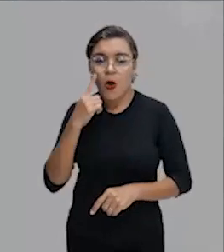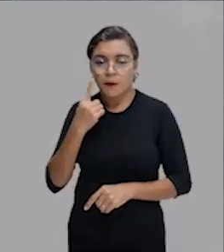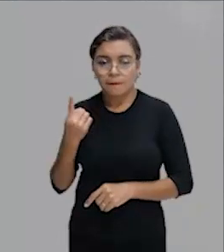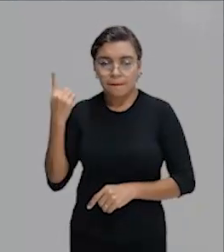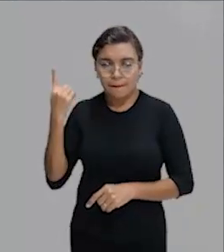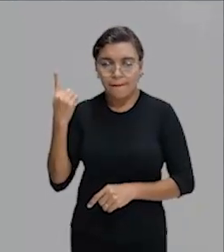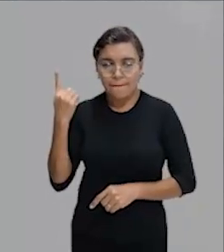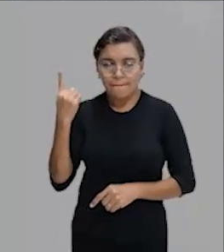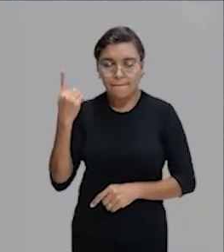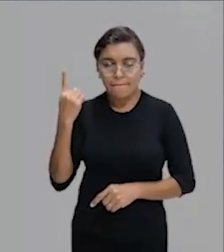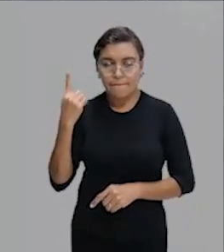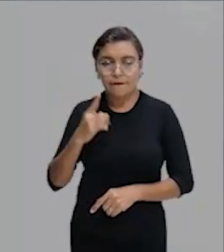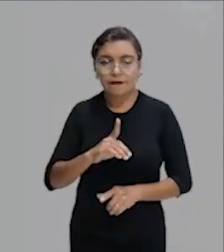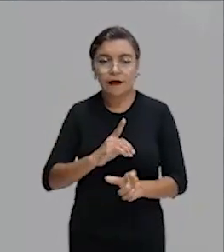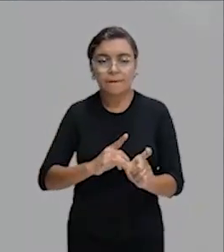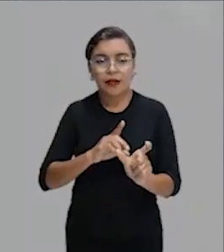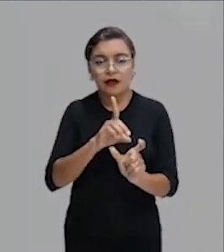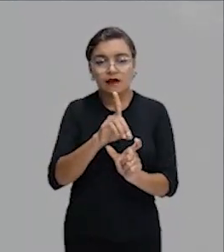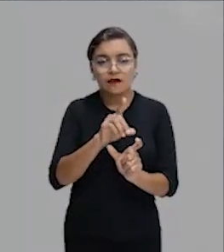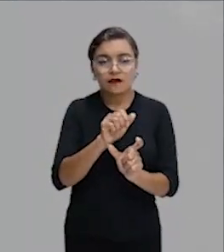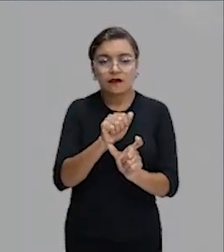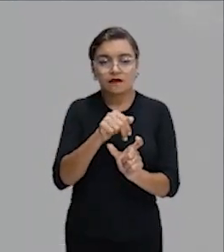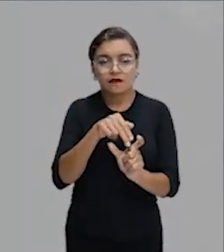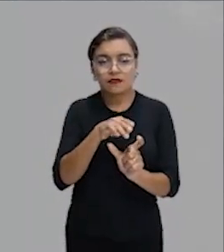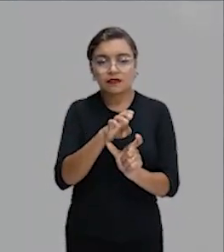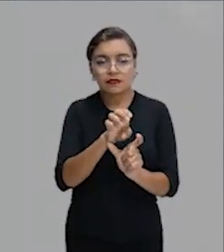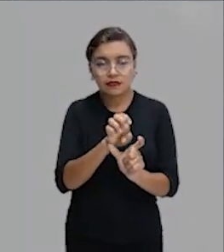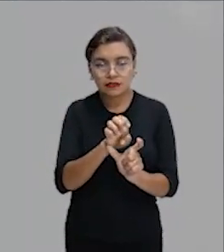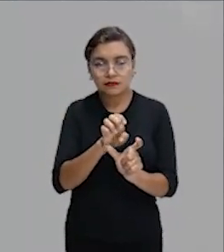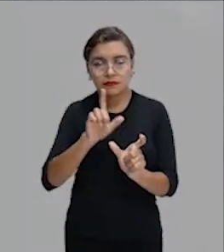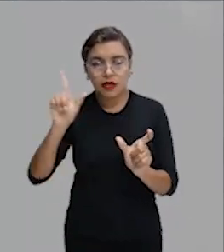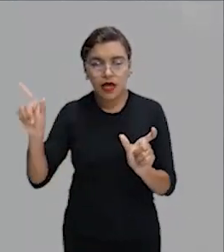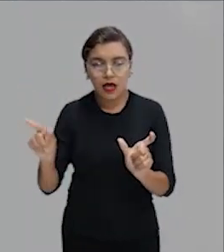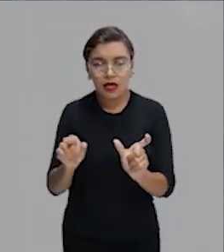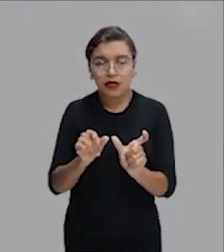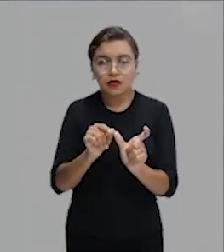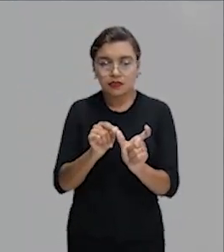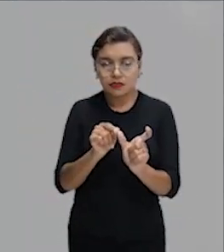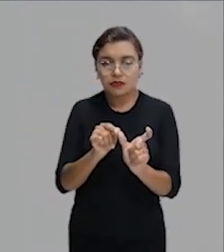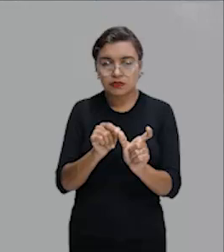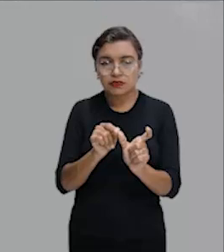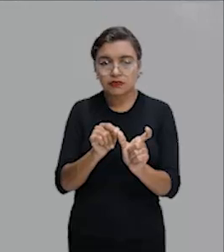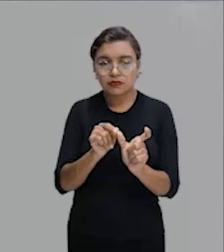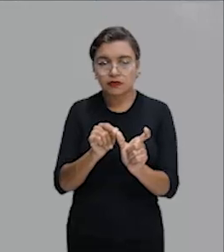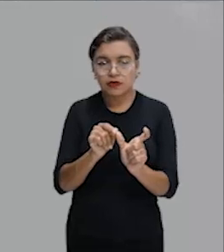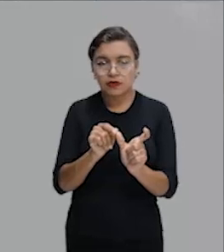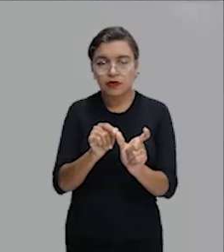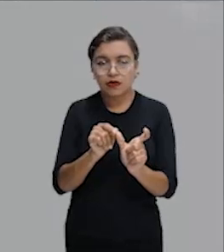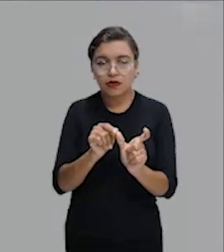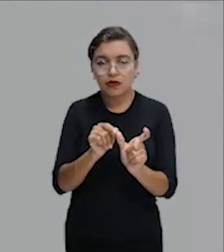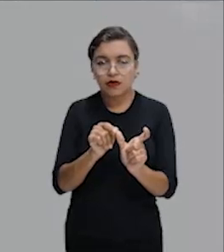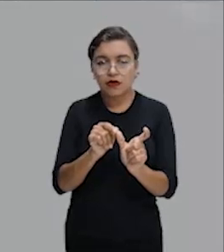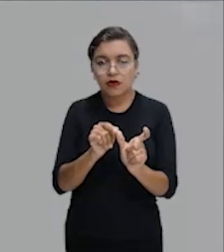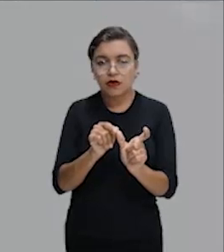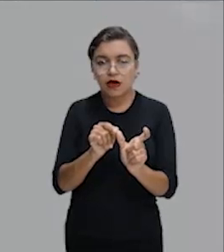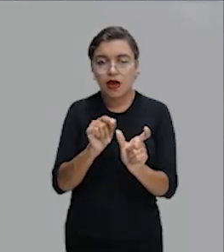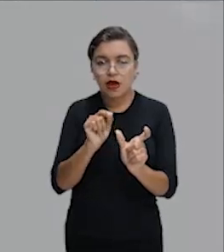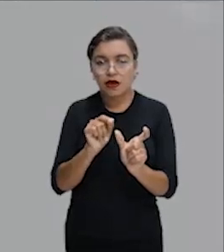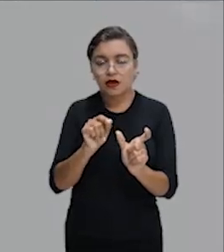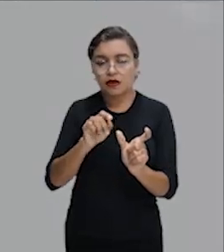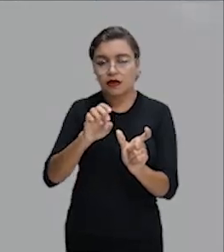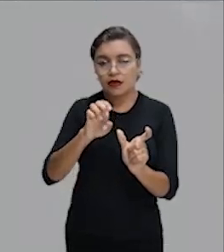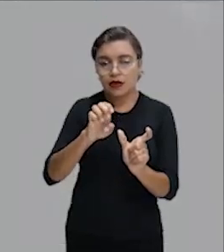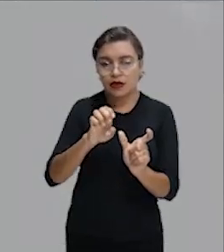que é dançado. O verbo play, que é jogar. Played, que é jogado. O verbo cry, que é